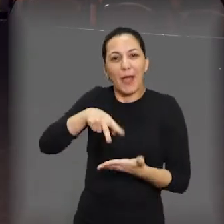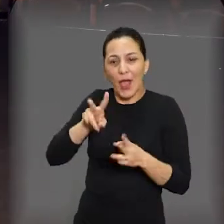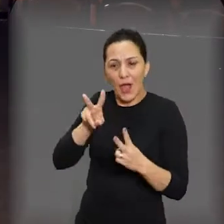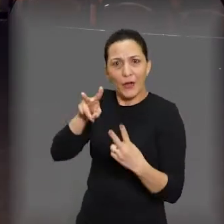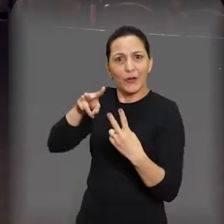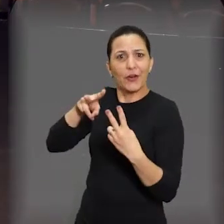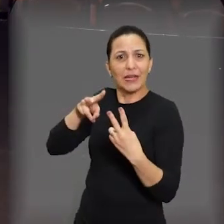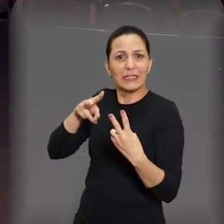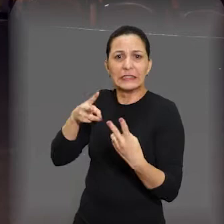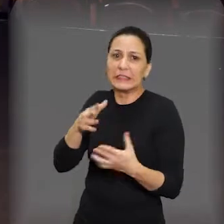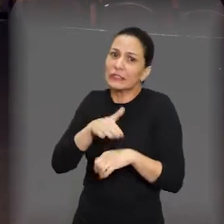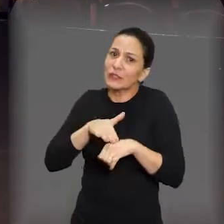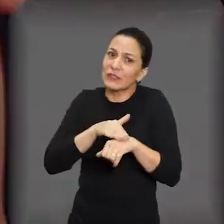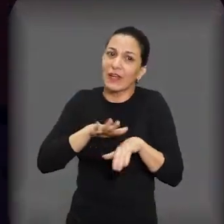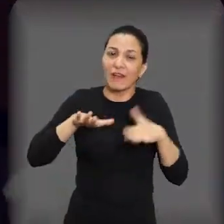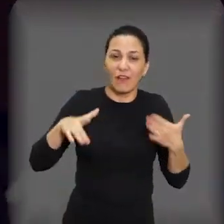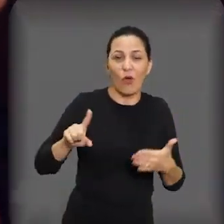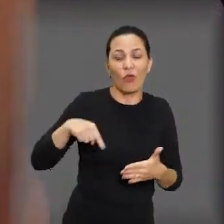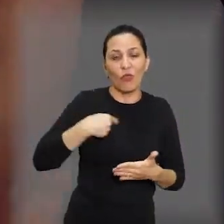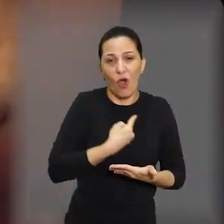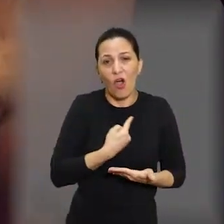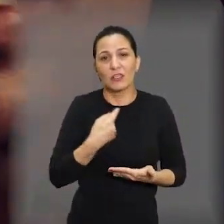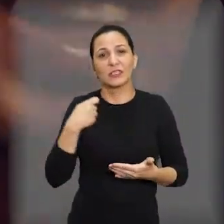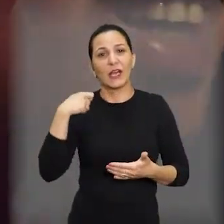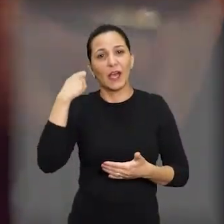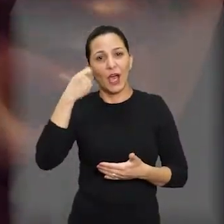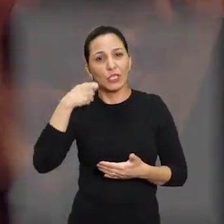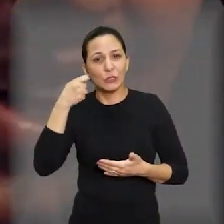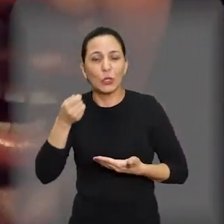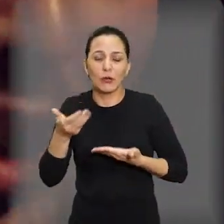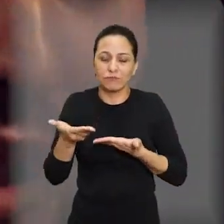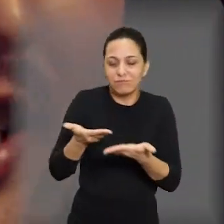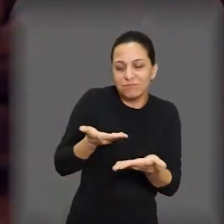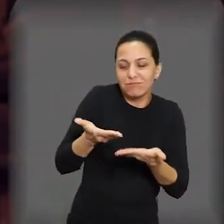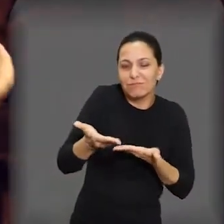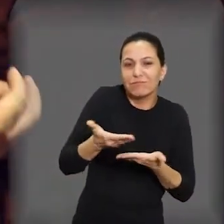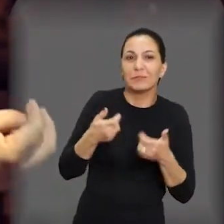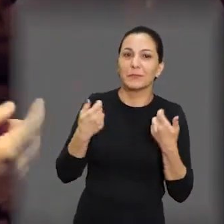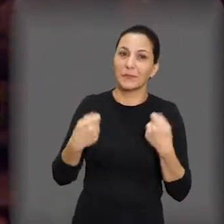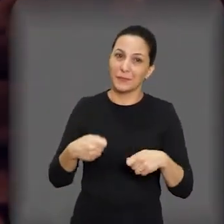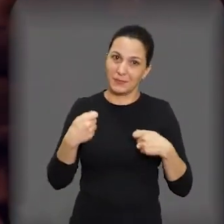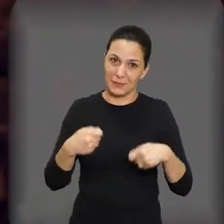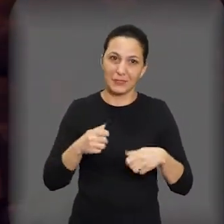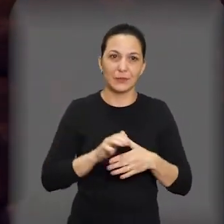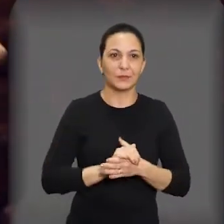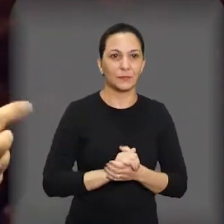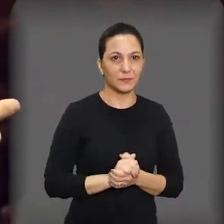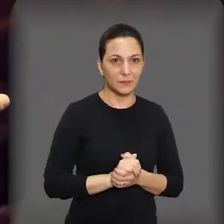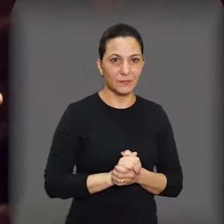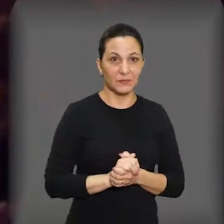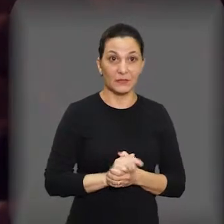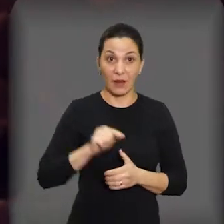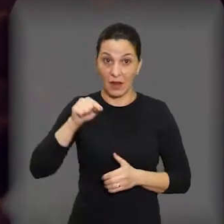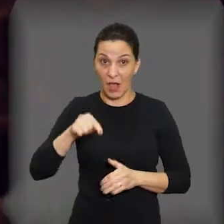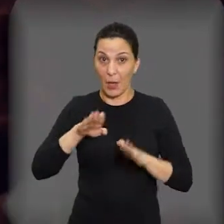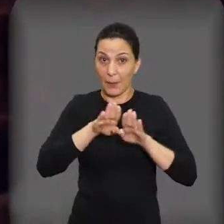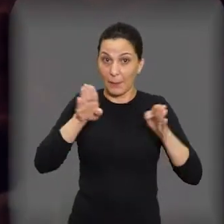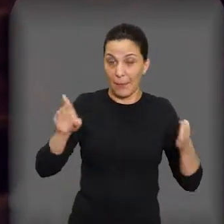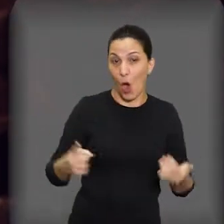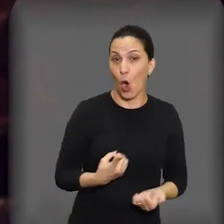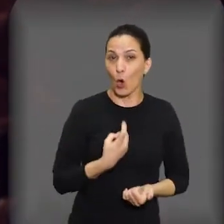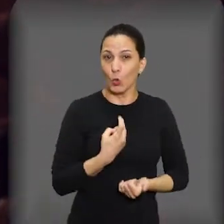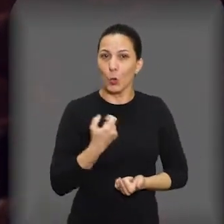continua tocando, a gente que está fazendo teatro tem que tentar interagir. O stand-up comedy dá uma sensação de